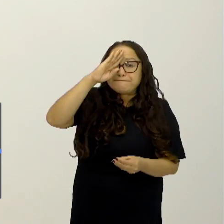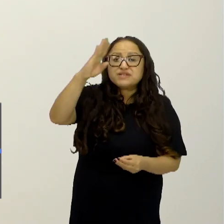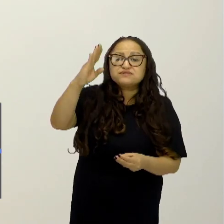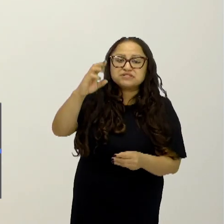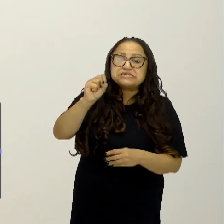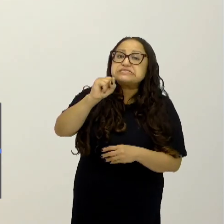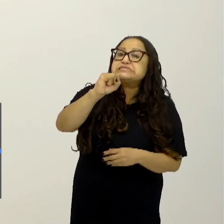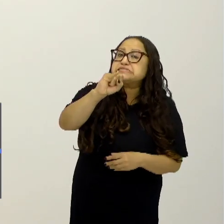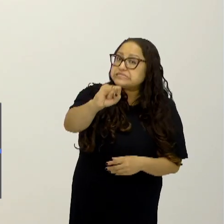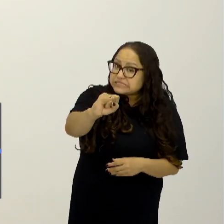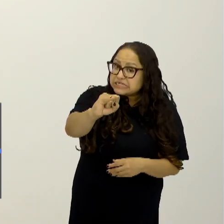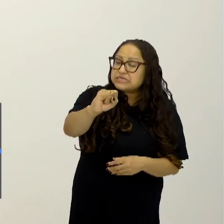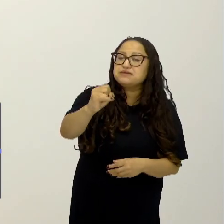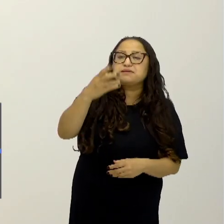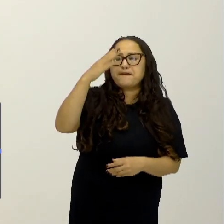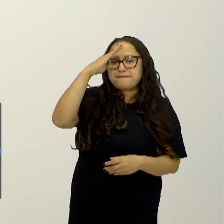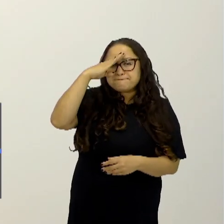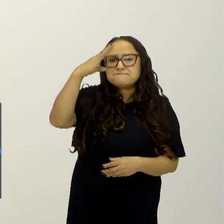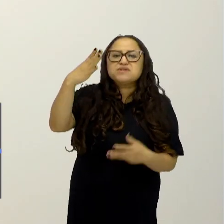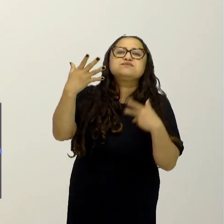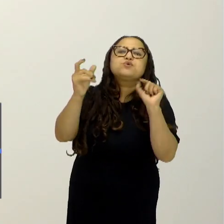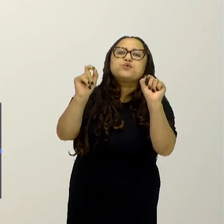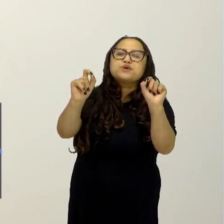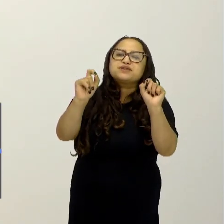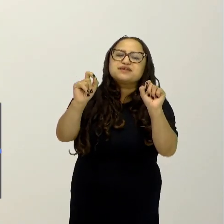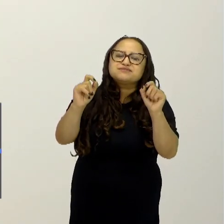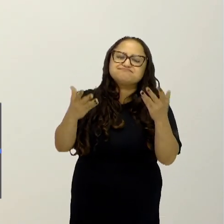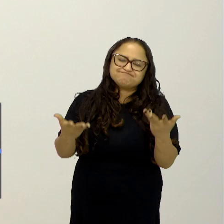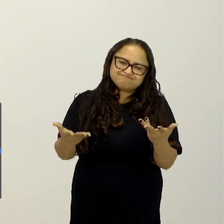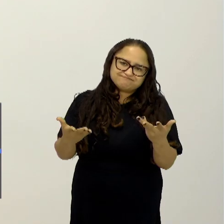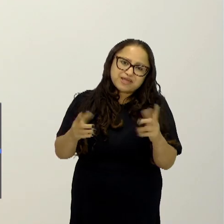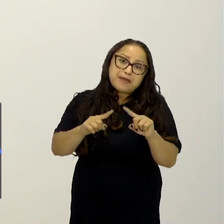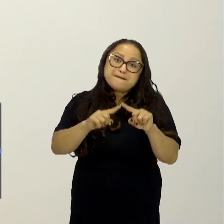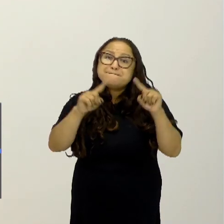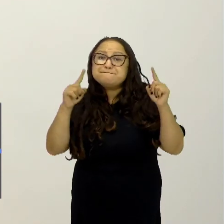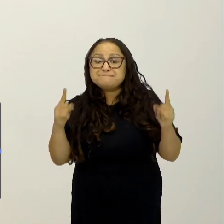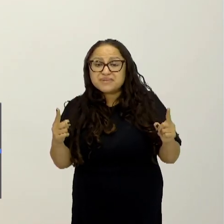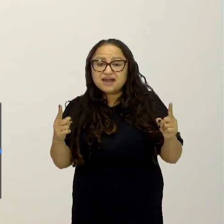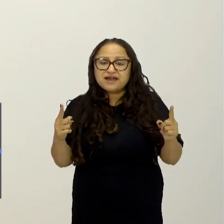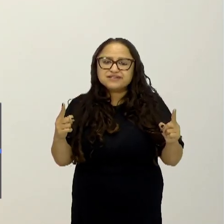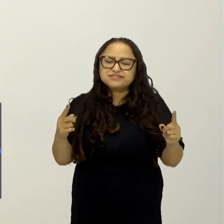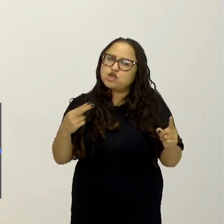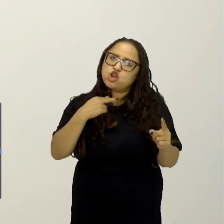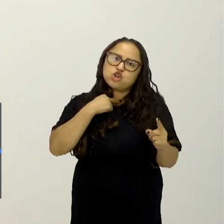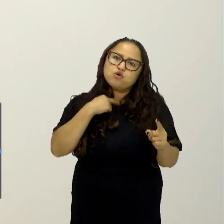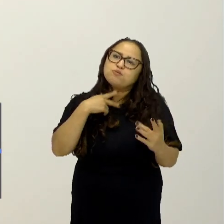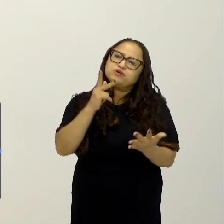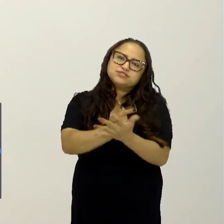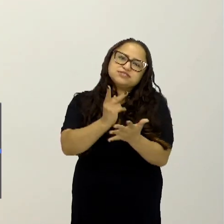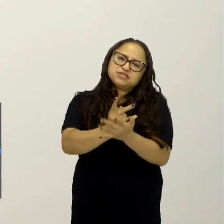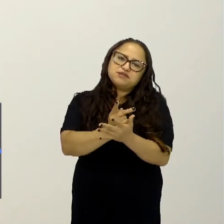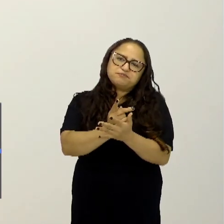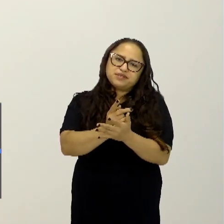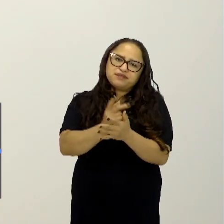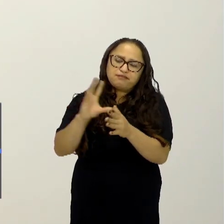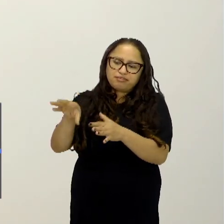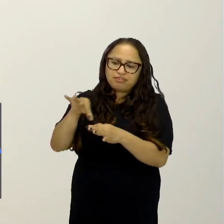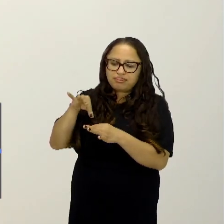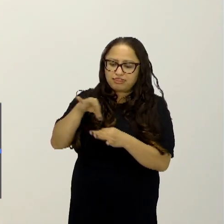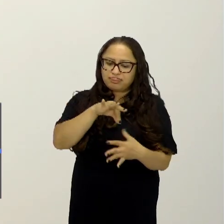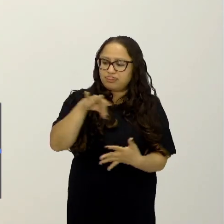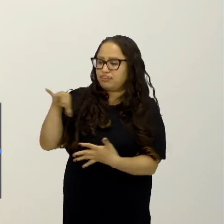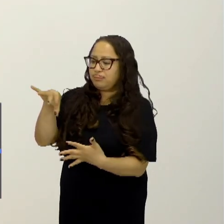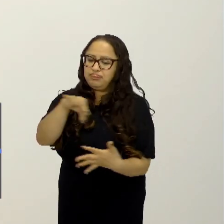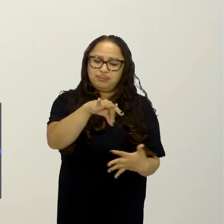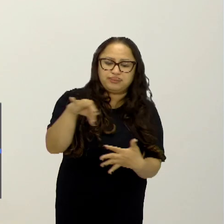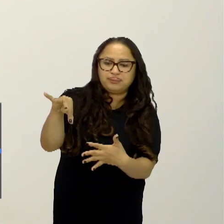Se preferencialmente, correto seria que, mas também não vai ficar com a máscara o resto da vida se você não achar a lixeira, estiver numa situação